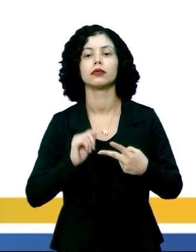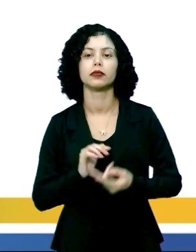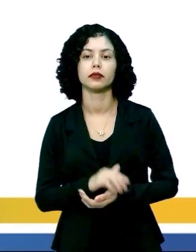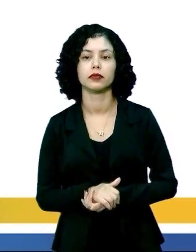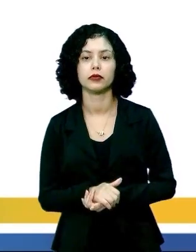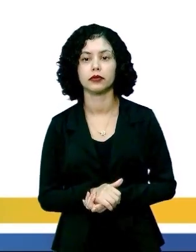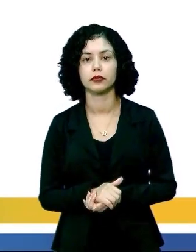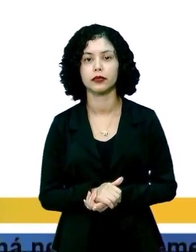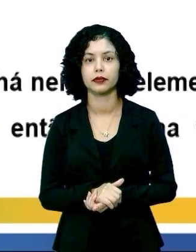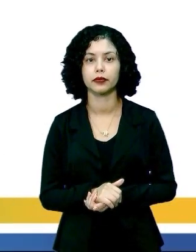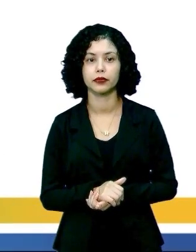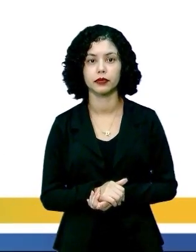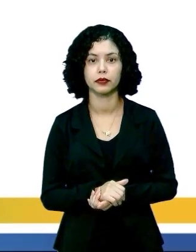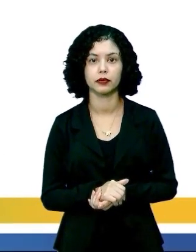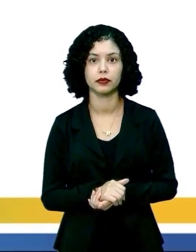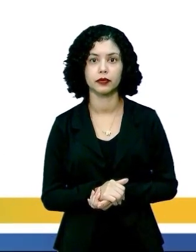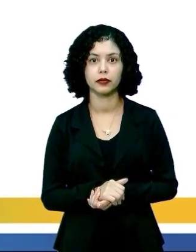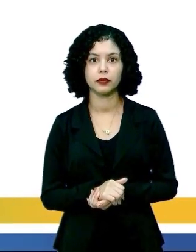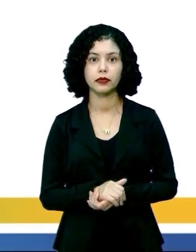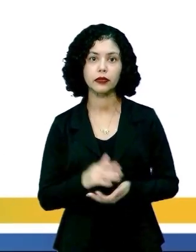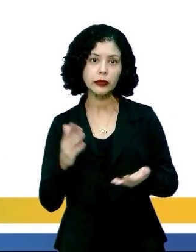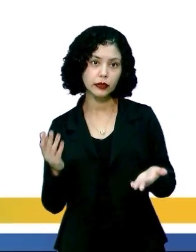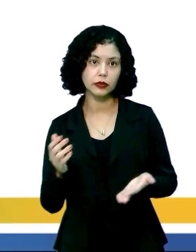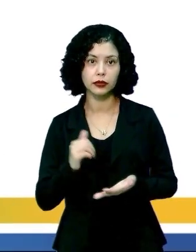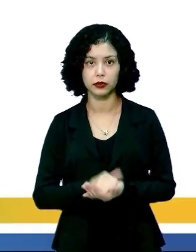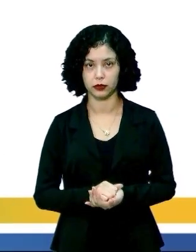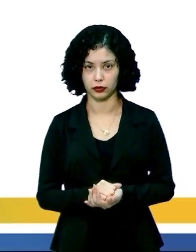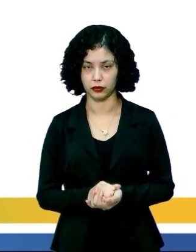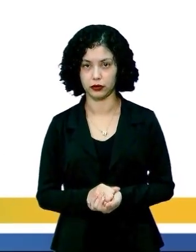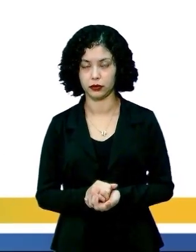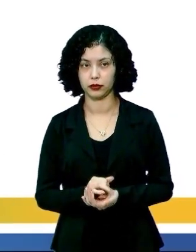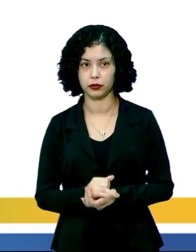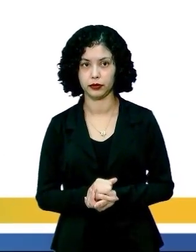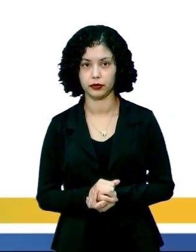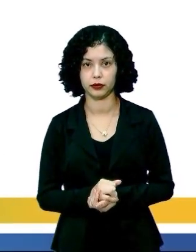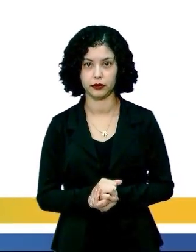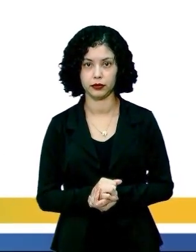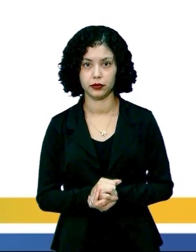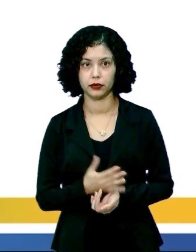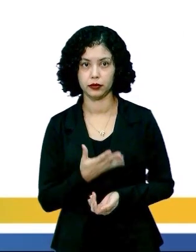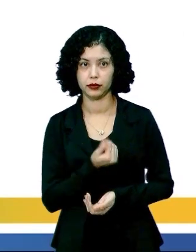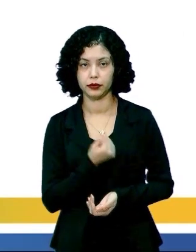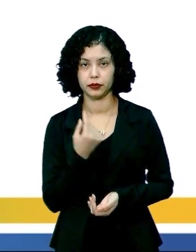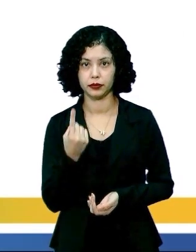correta. Então vejamos. Olha aí como é fácil. A número 1.